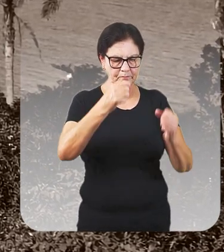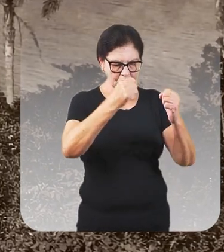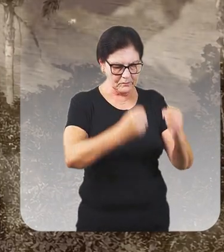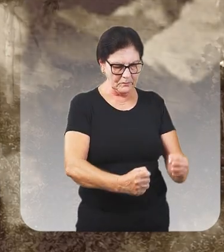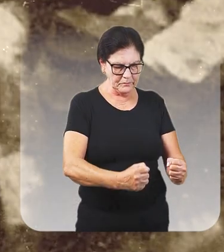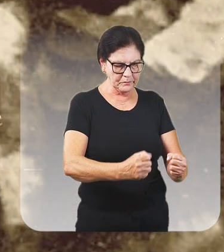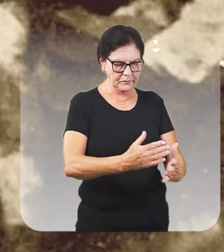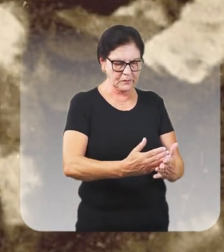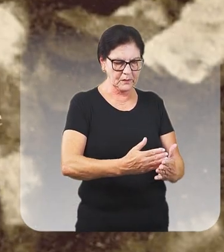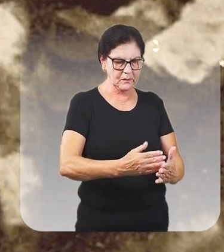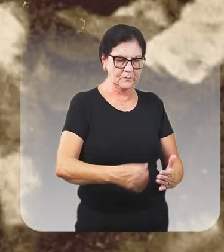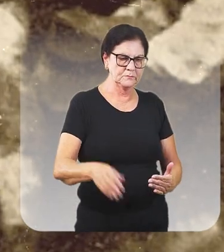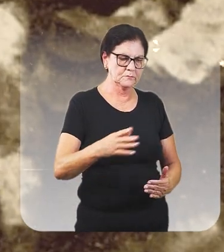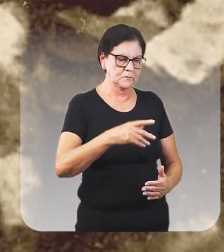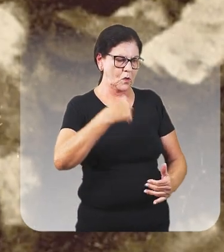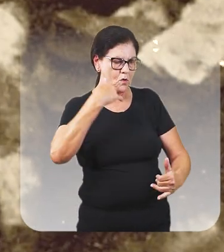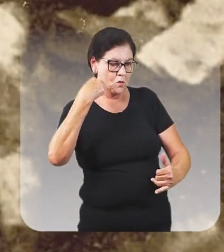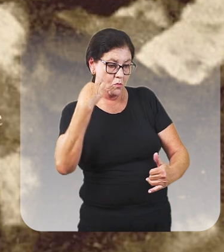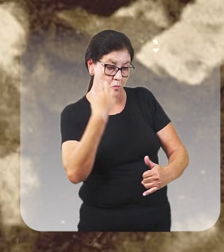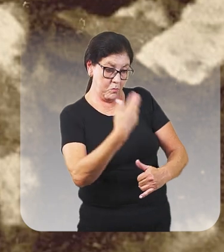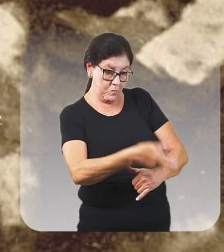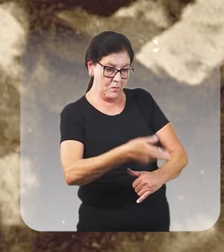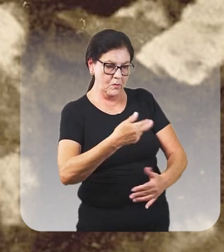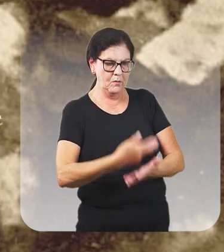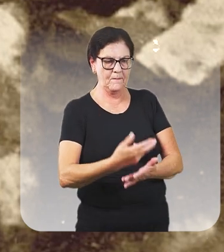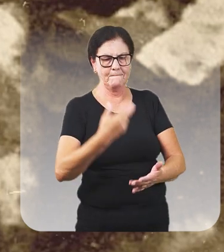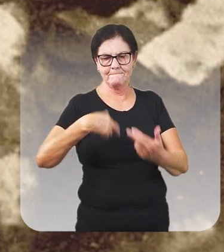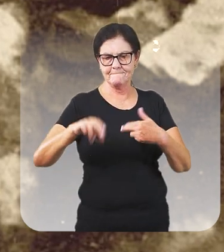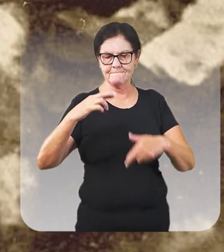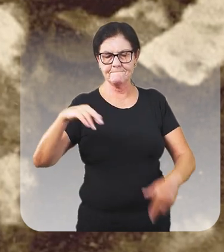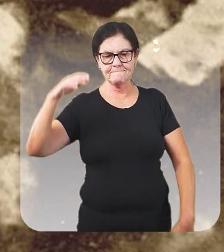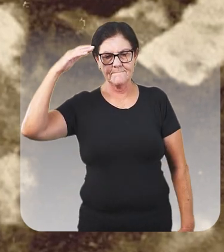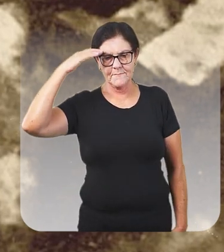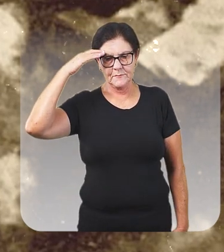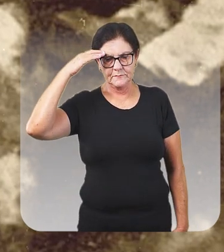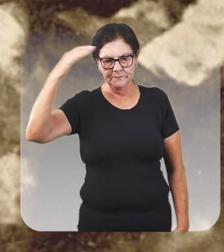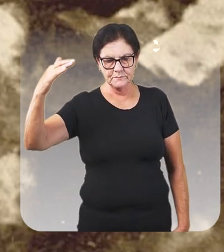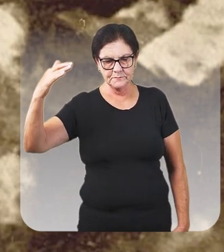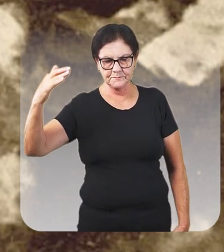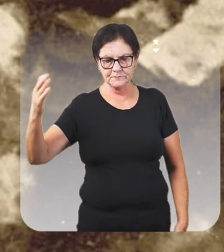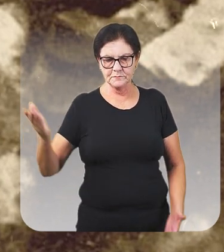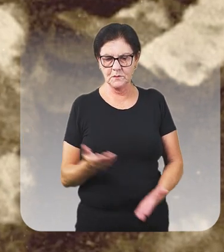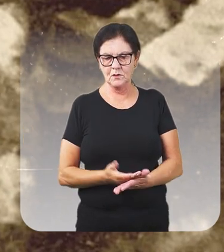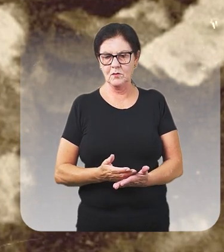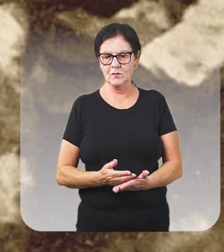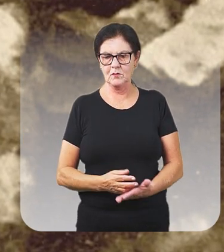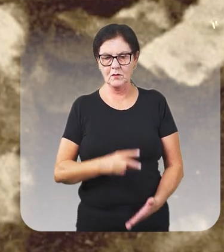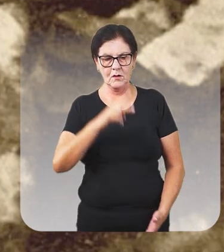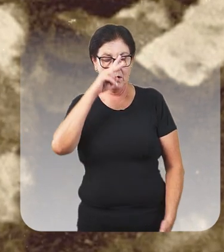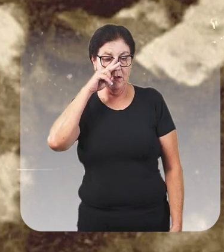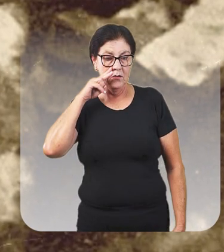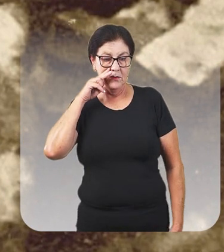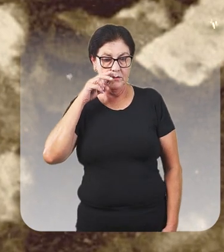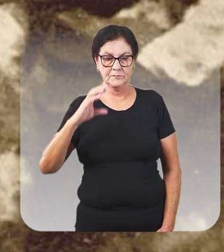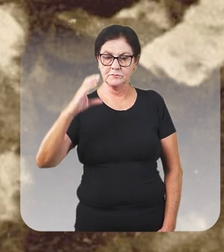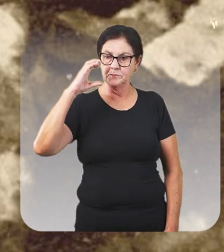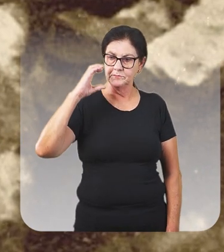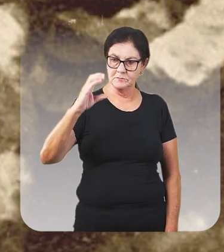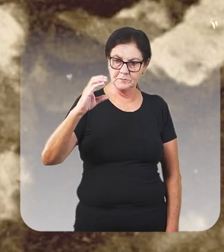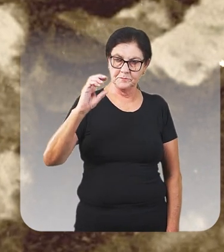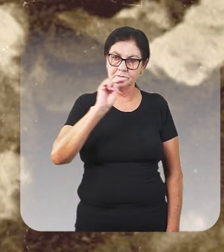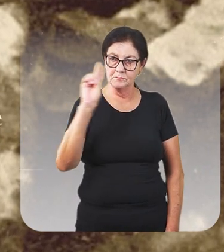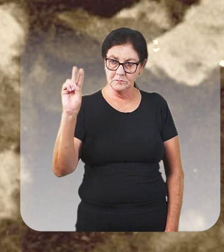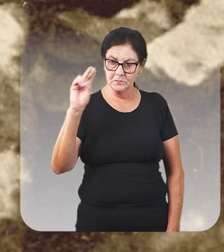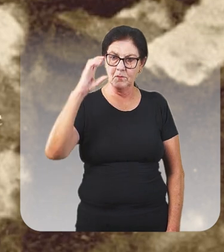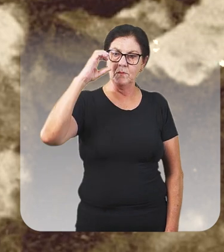de Janeiro. A revolta seria liderada pelos tenentes da Escola Militar do Realengo e do Forte de Copacabana, e pretendia